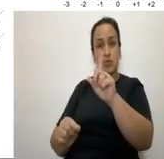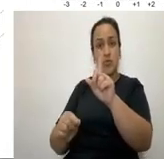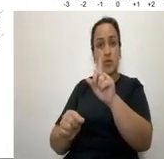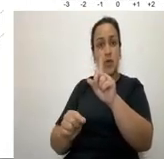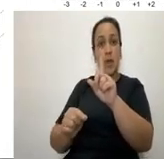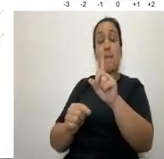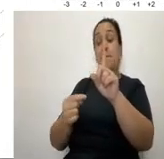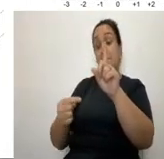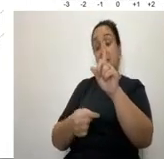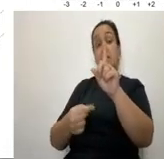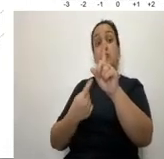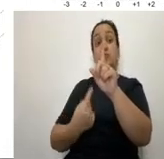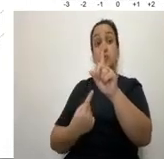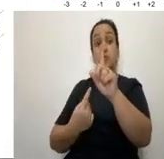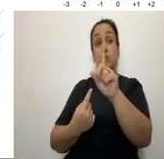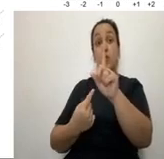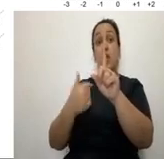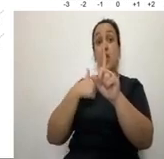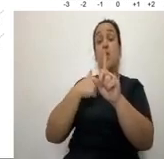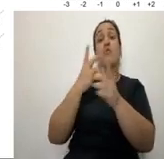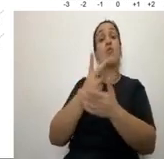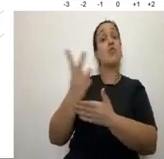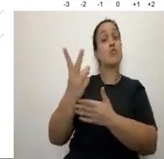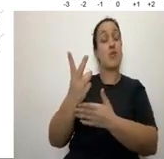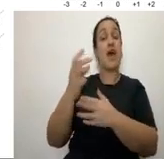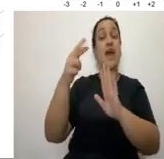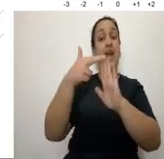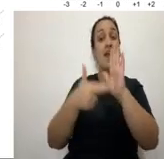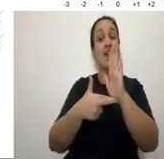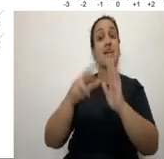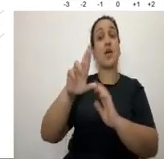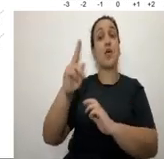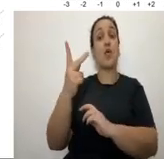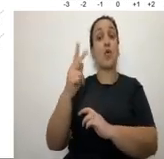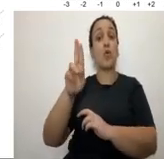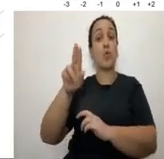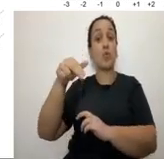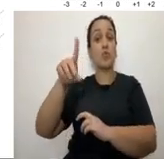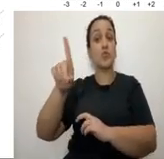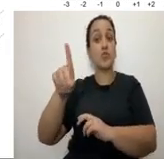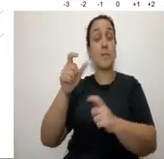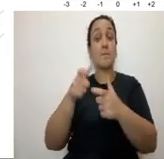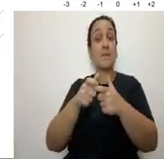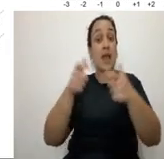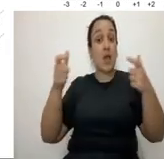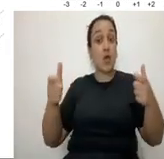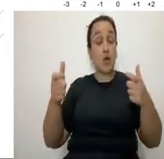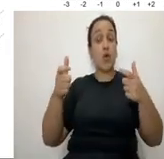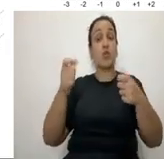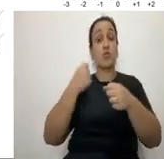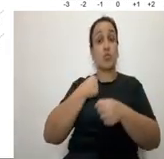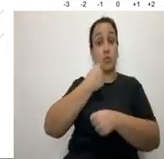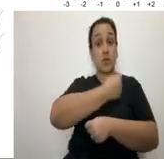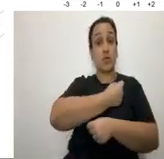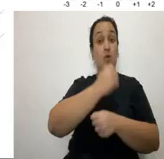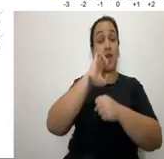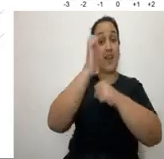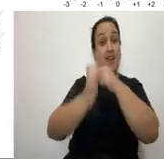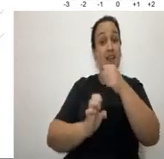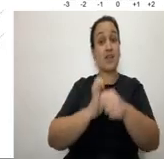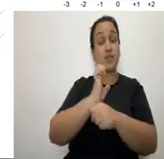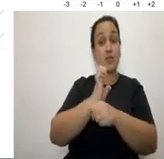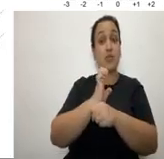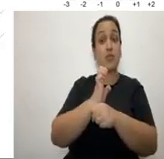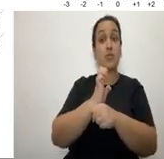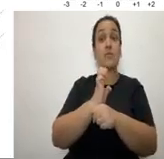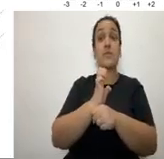virado para baixo no orbital menos 1. Aqui eu vou seguir a regra de Hund. Quanto maior o número de elétrons com